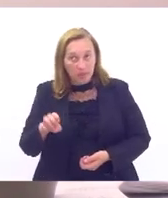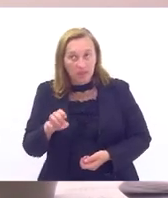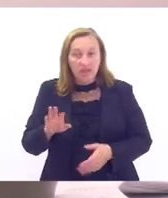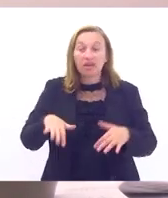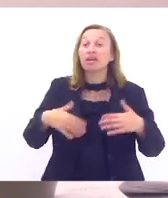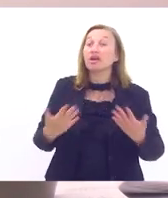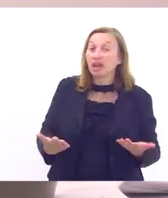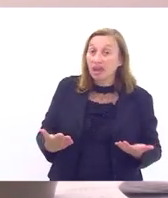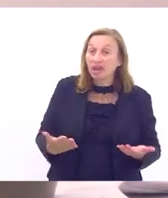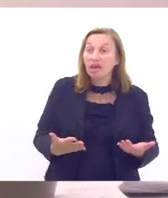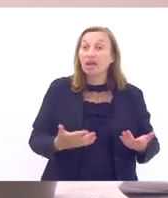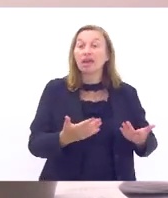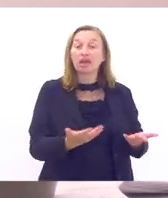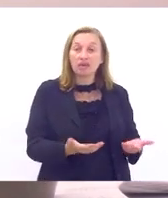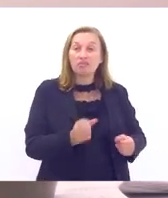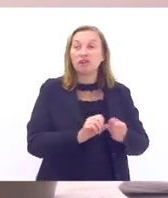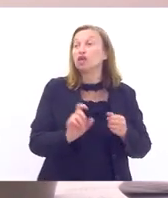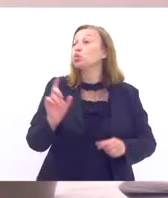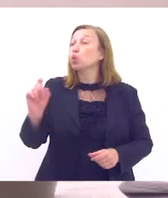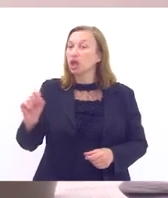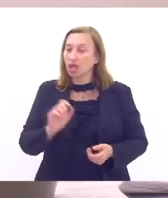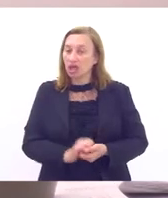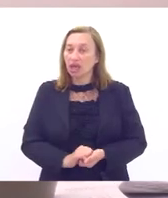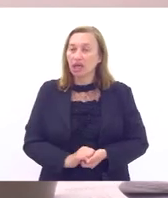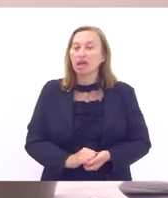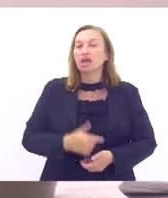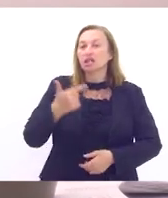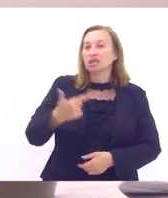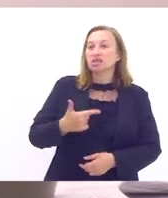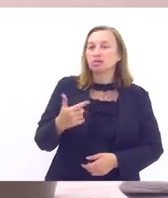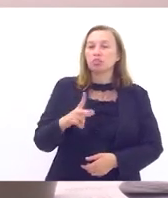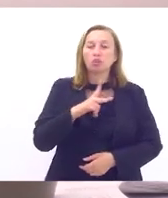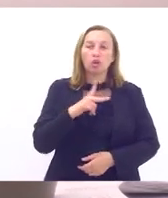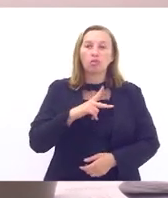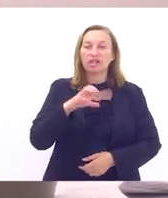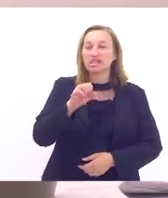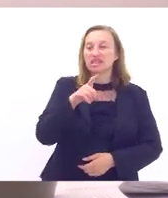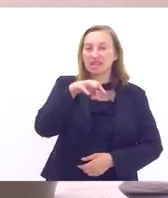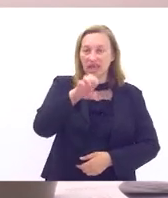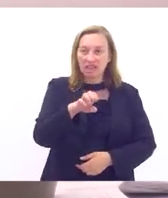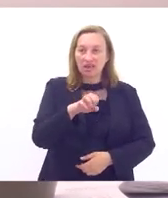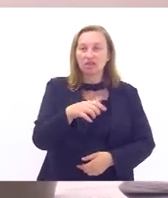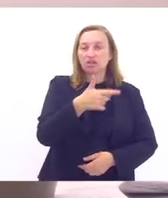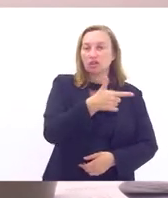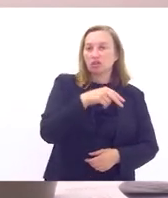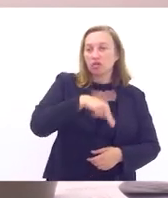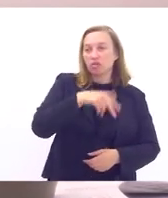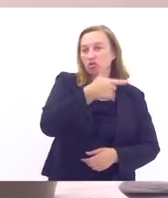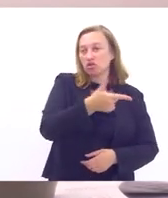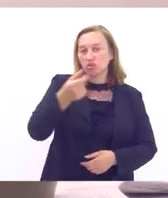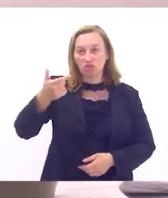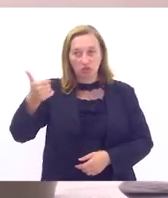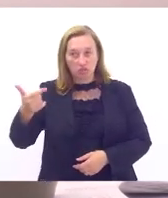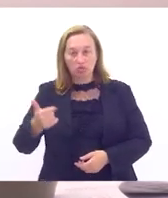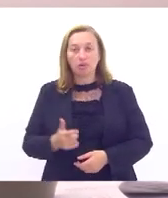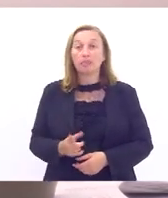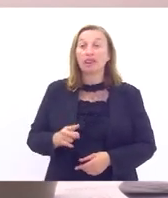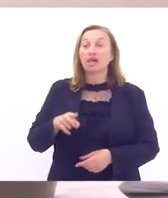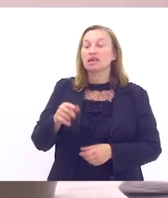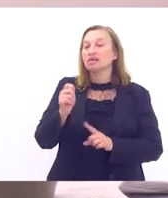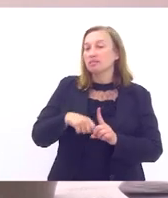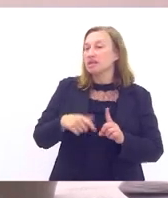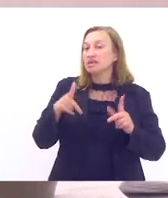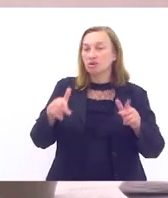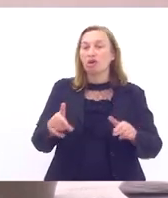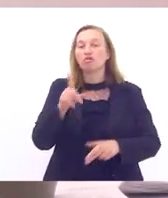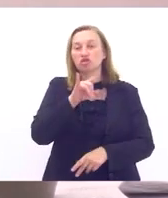gere, o que se faz ali e assim por diante. Isso segundo a própria SES, né, em novembro de 2022. E, nesse mesmo mês, no